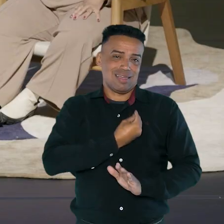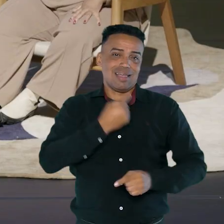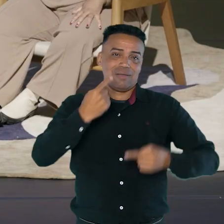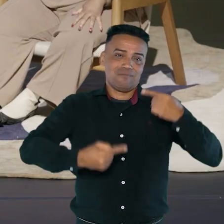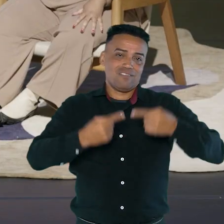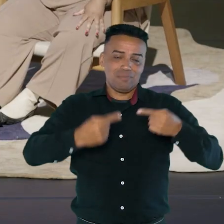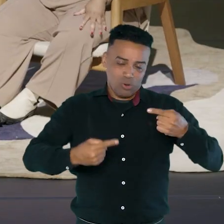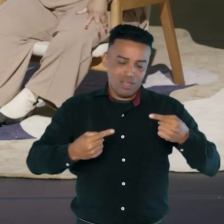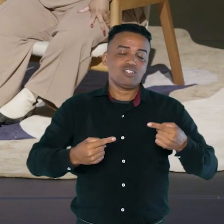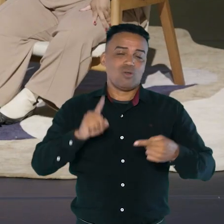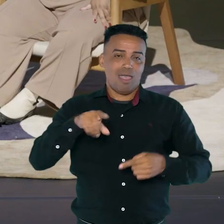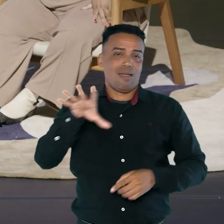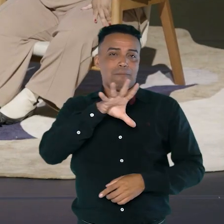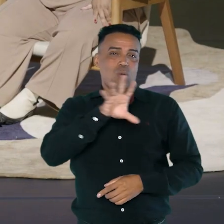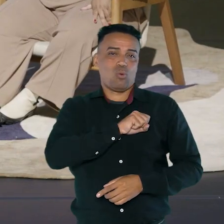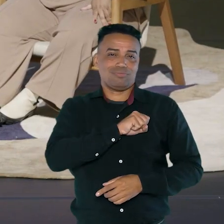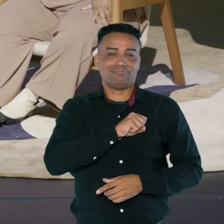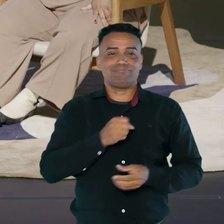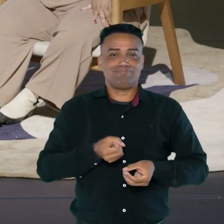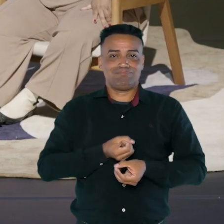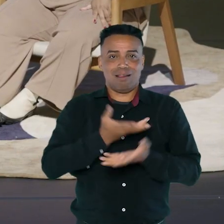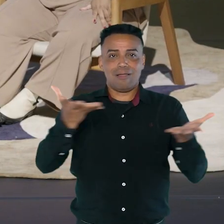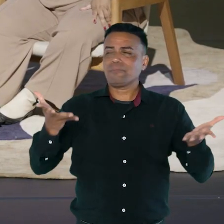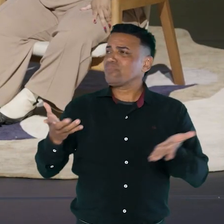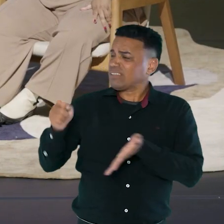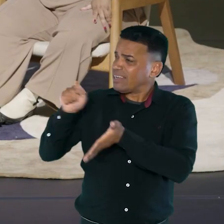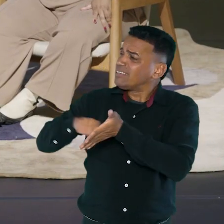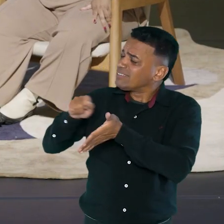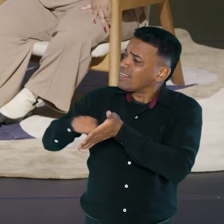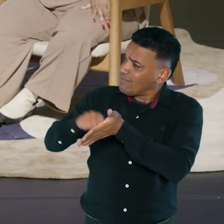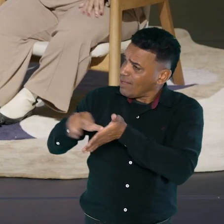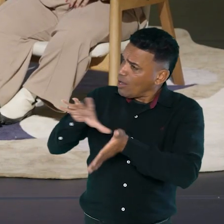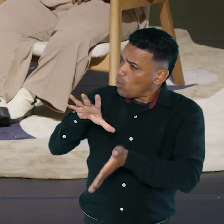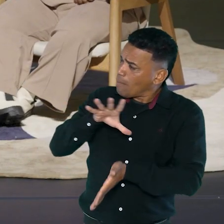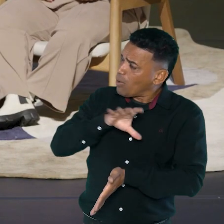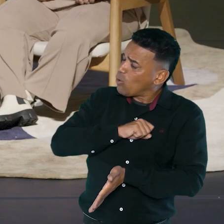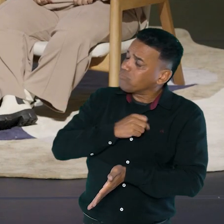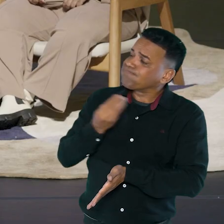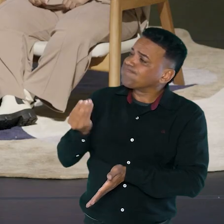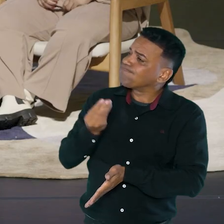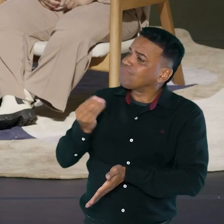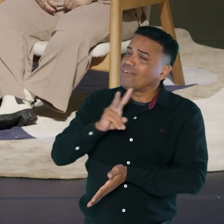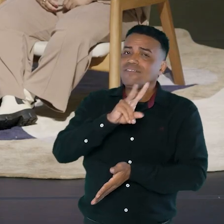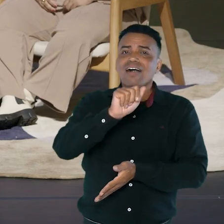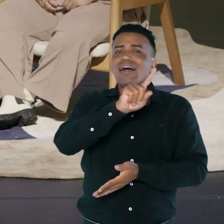Eu acredito demais. E escrever sobre o amor, Paulo Sérgio Vaz?